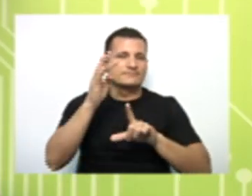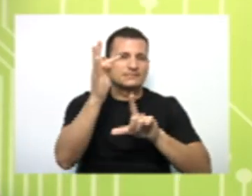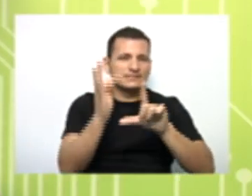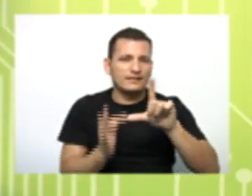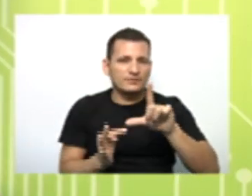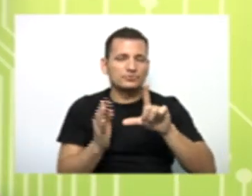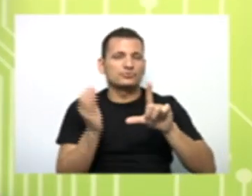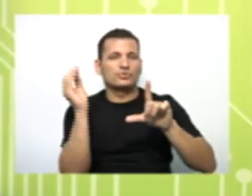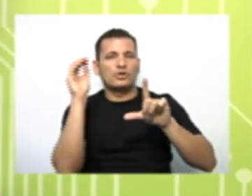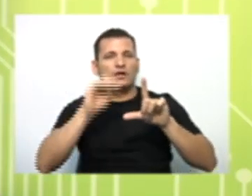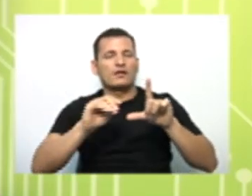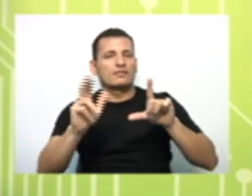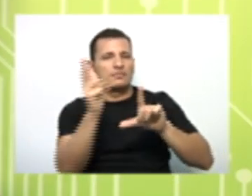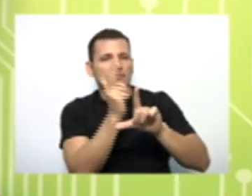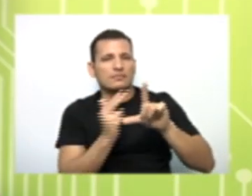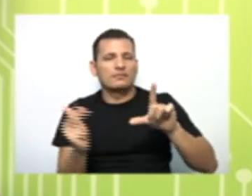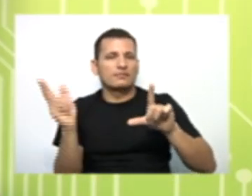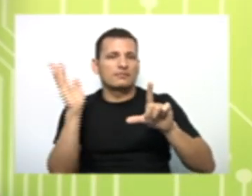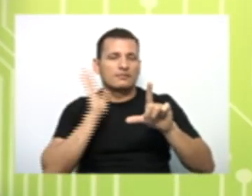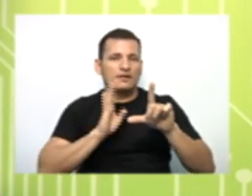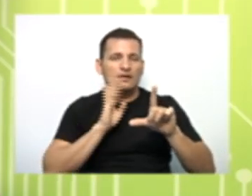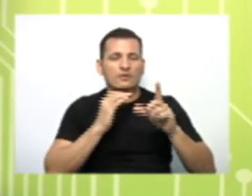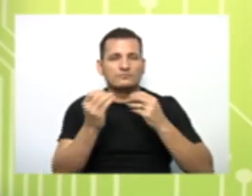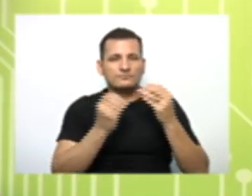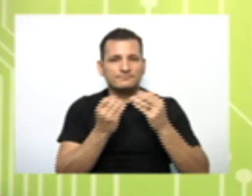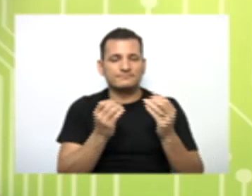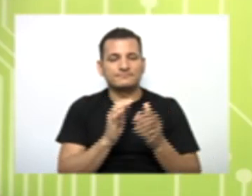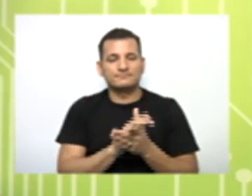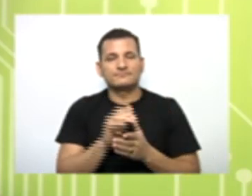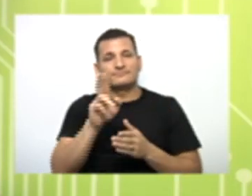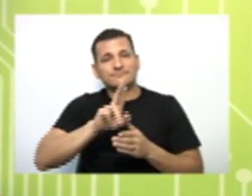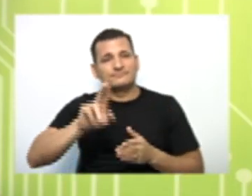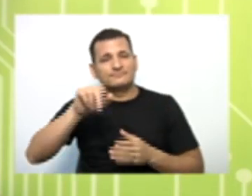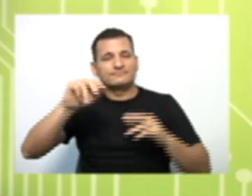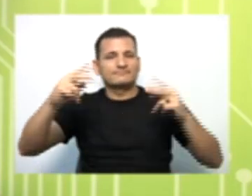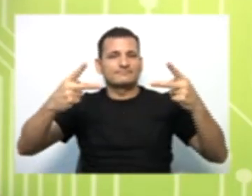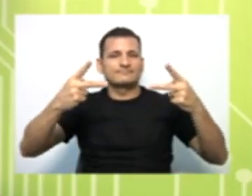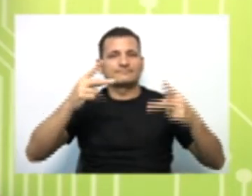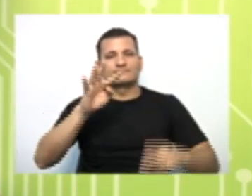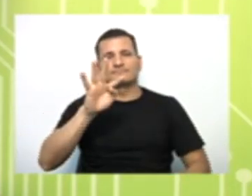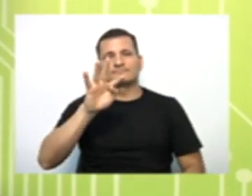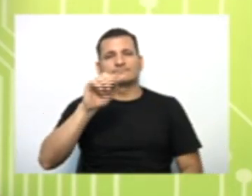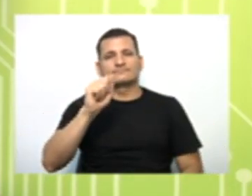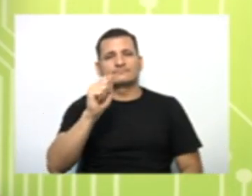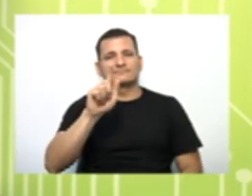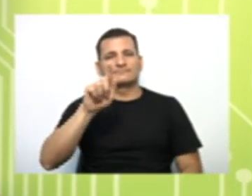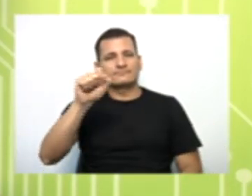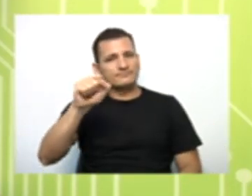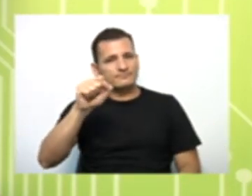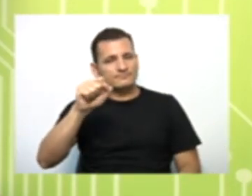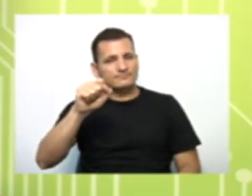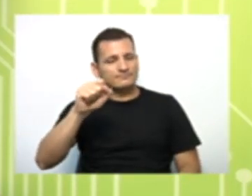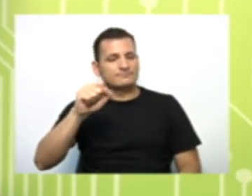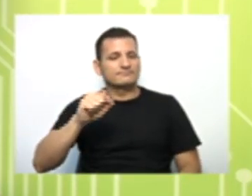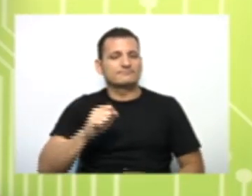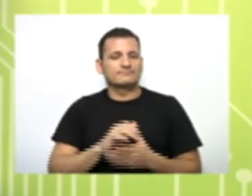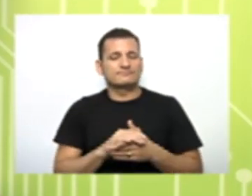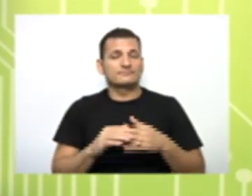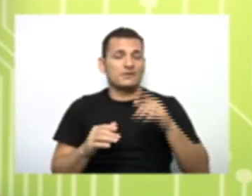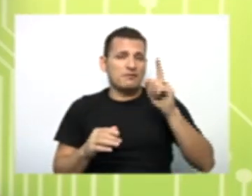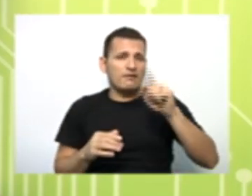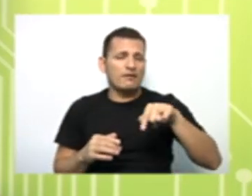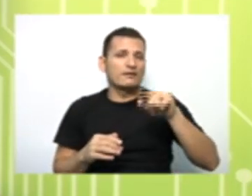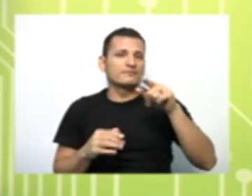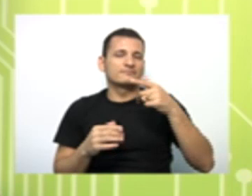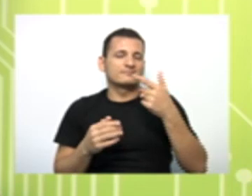colocar um layout legal? Como é que eu faço isso? Utilizando as tags do HTML, certo? Então,